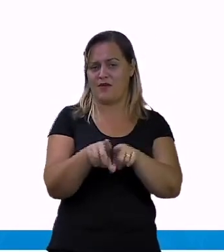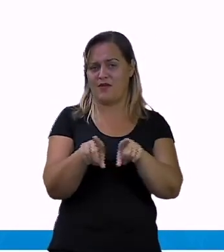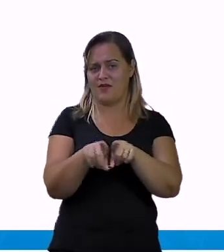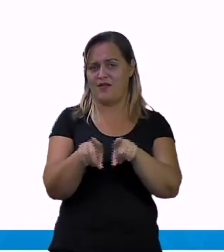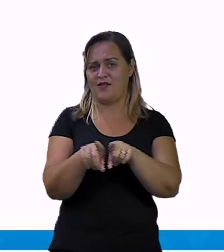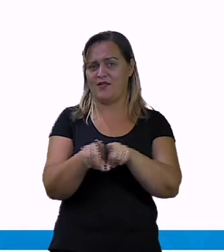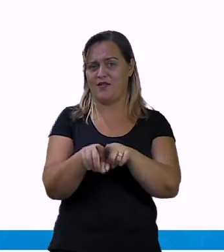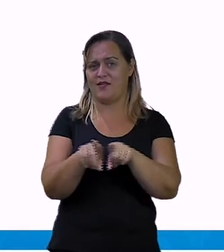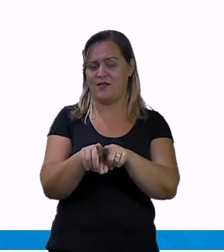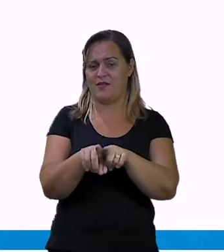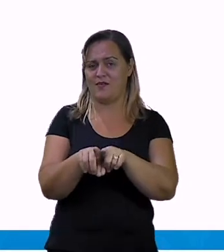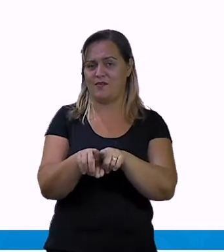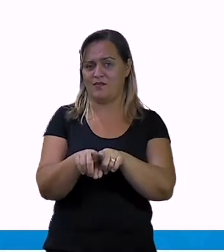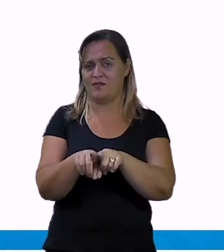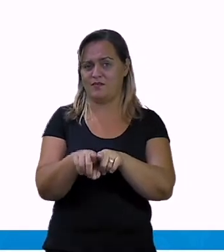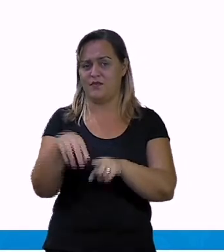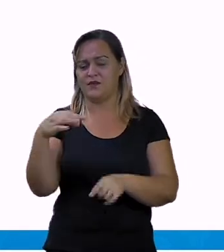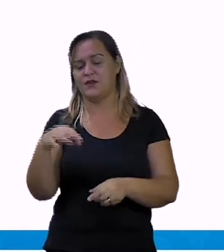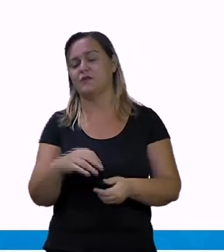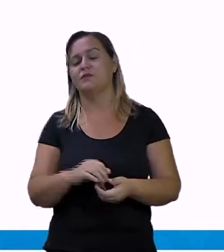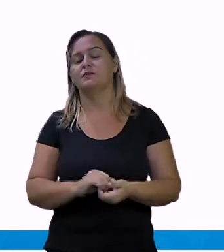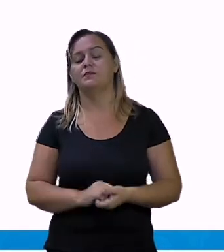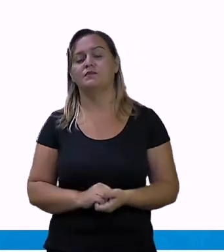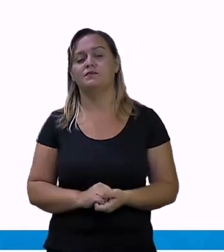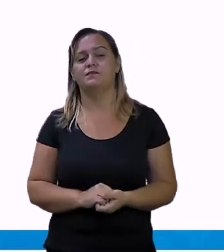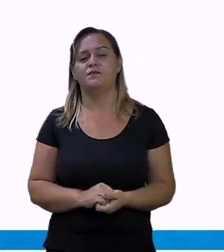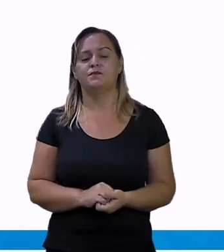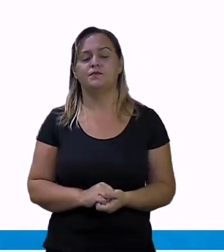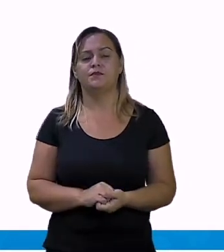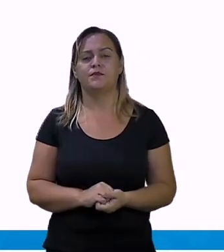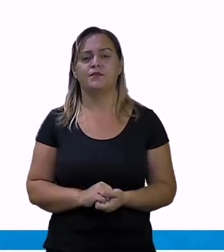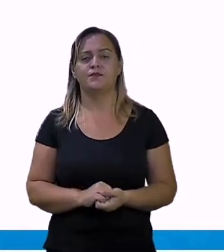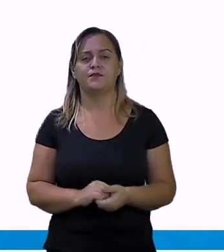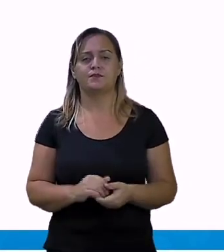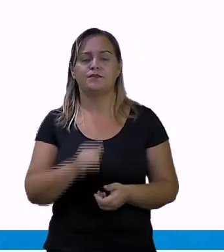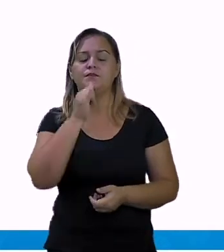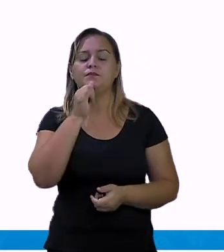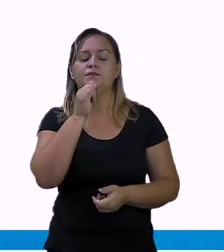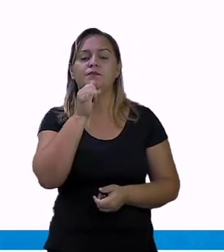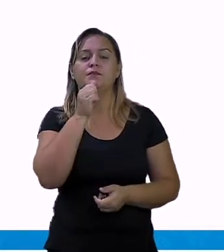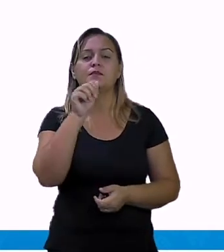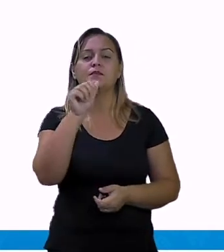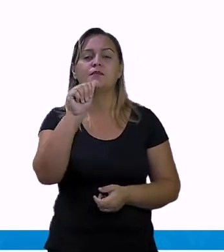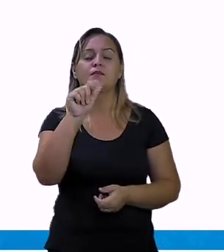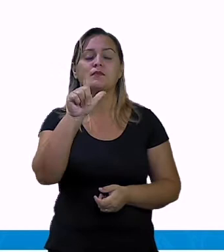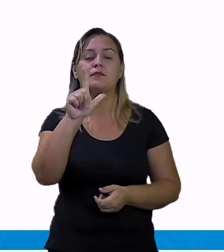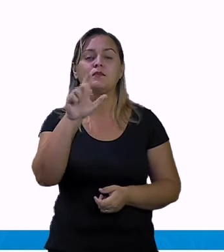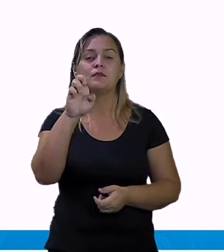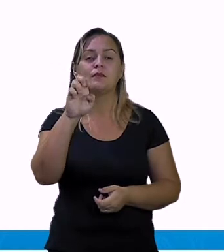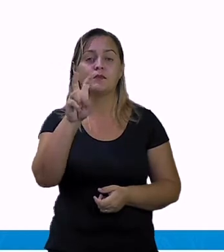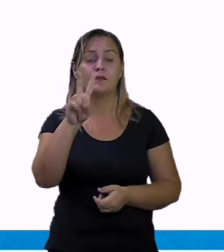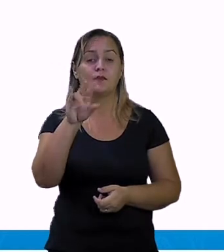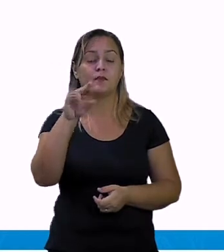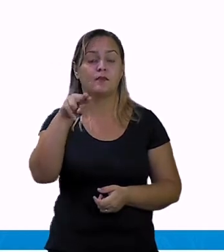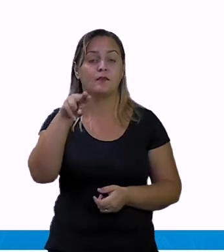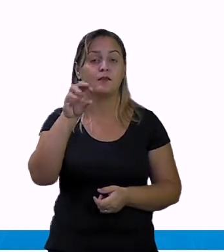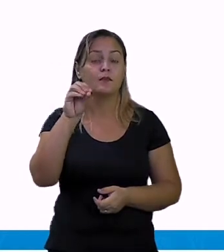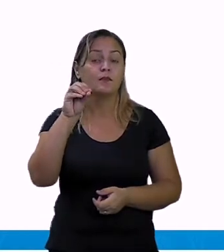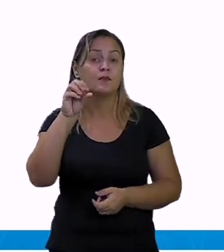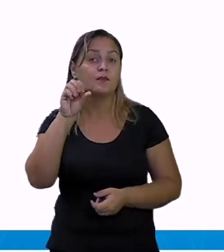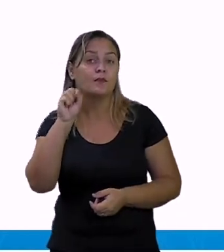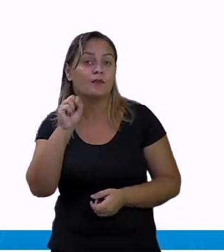liberar alevinos. E aí? O que são esses alevinos? O que são as larvas? É o